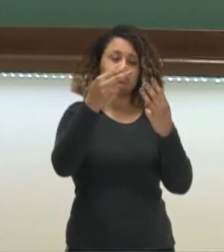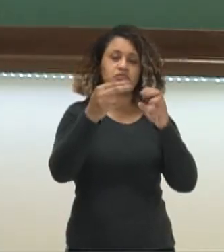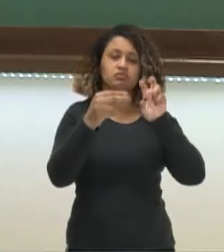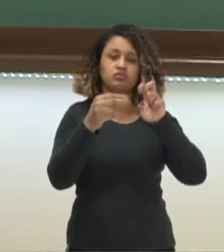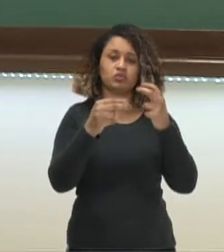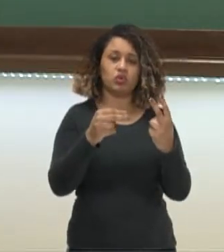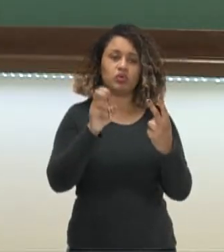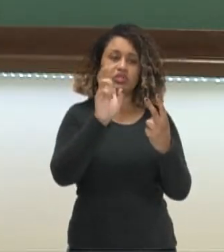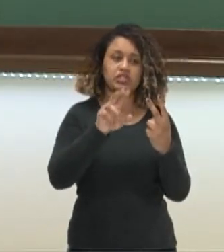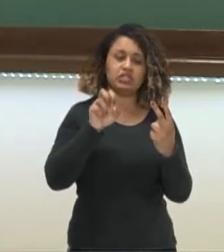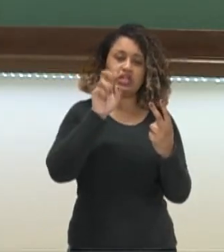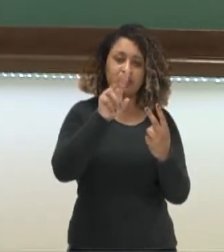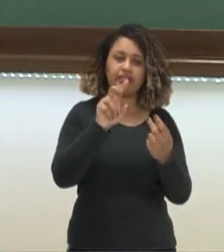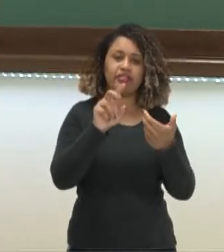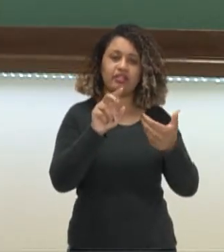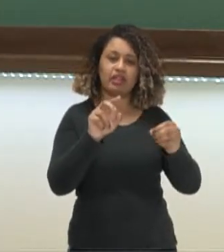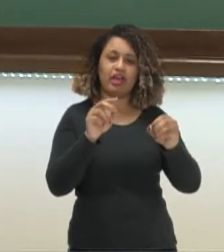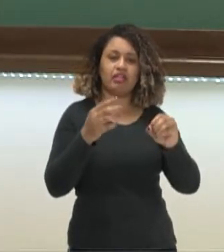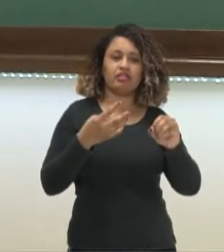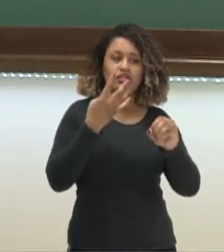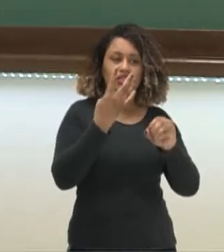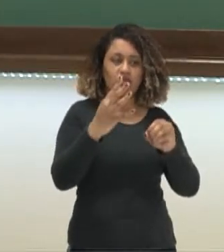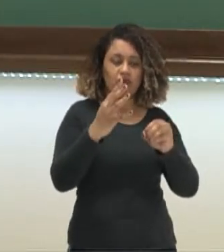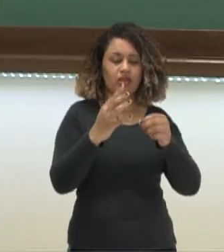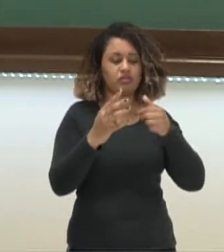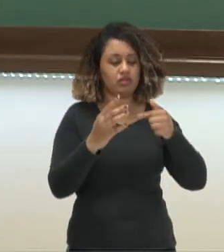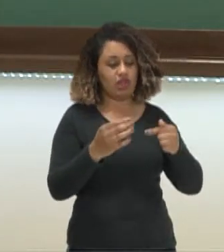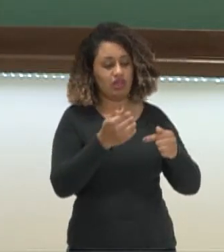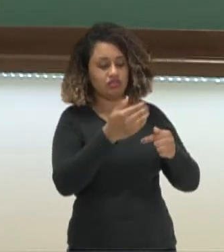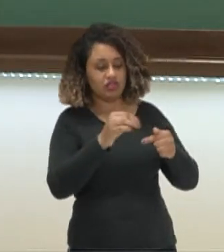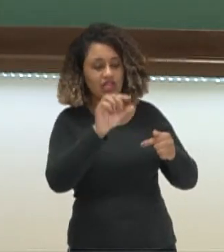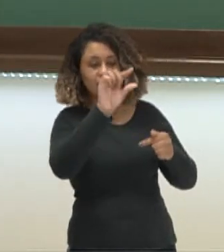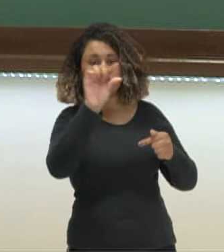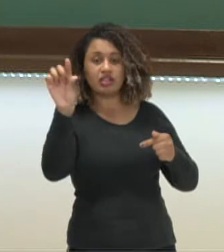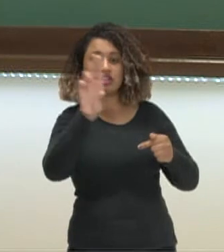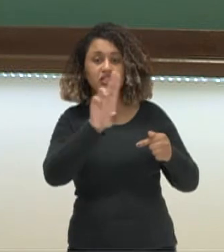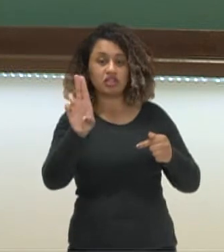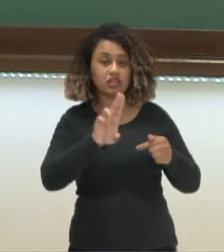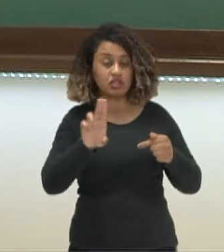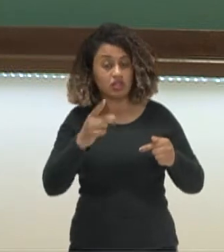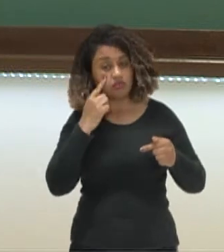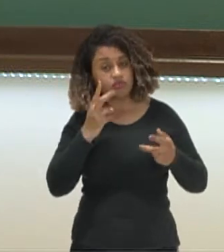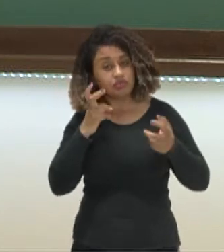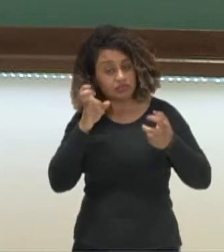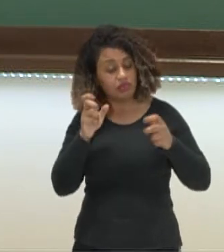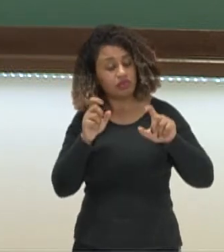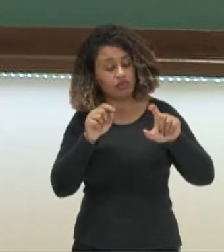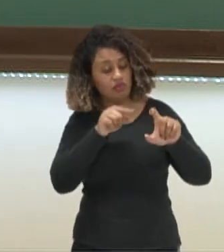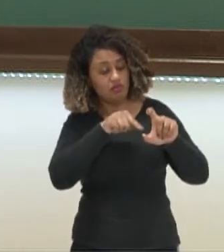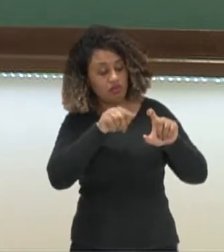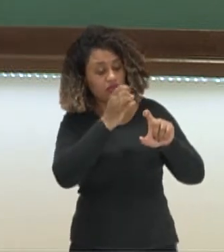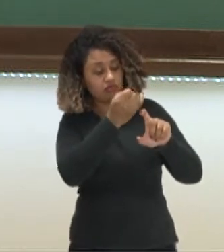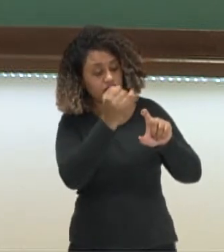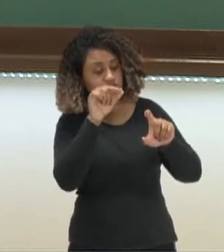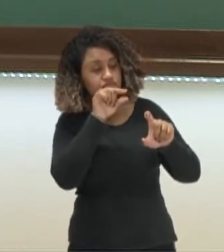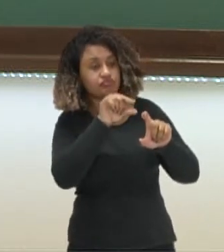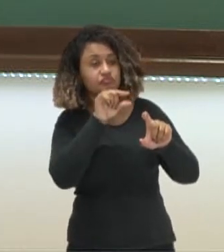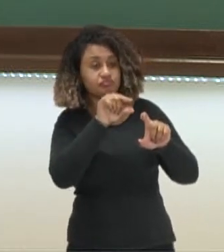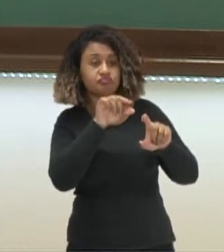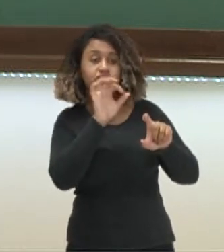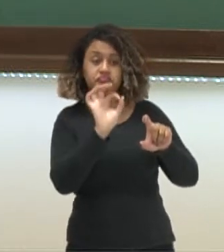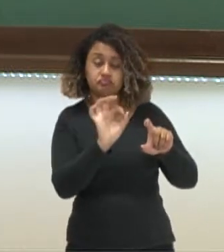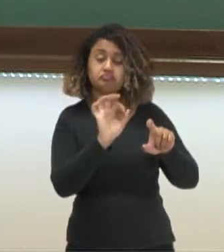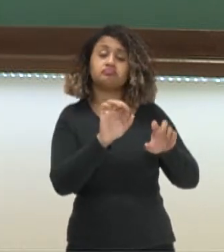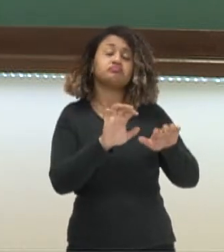Caro estudante, não esqueça, uma base elevado a n. Então, é a base elevado à enésima